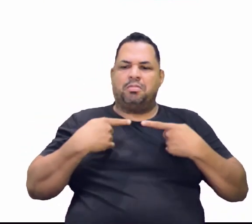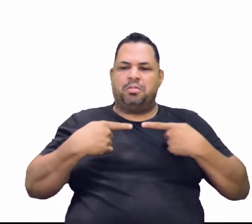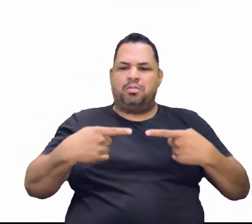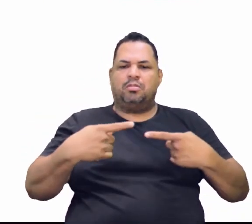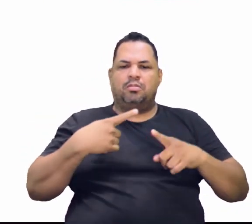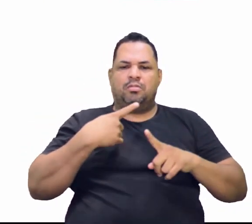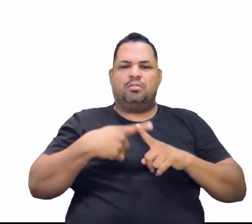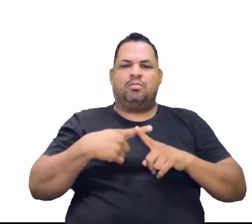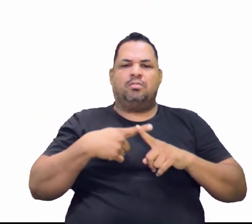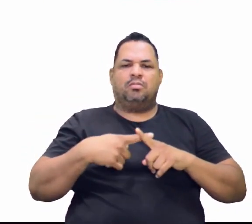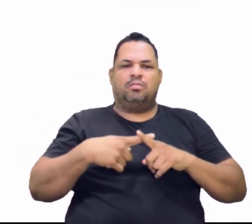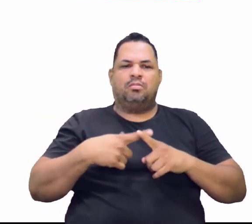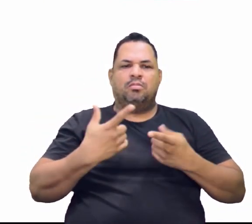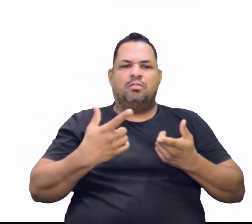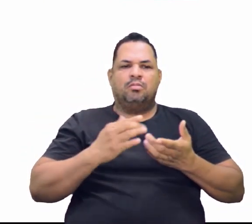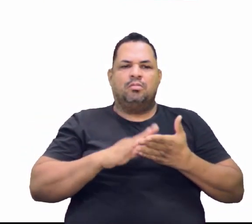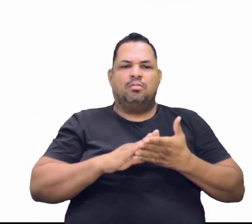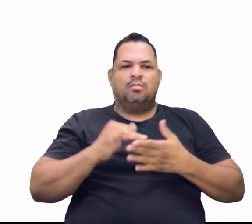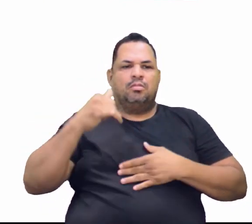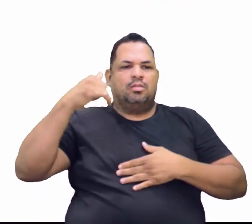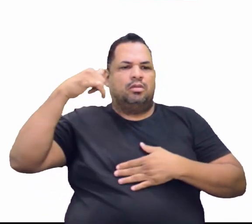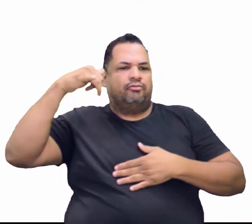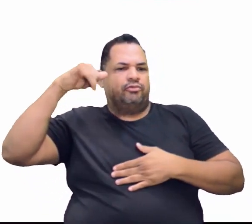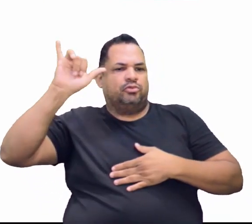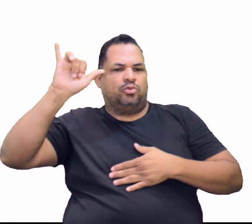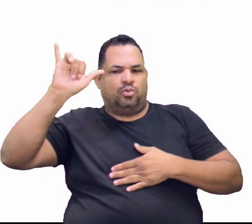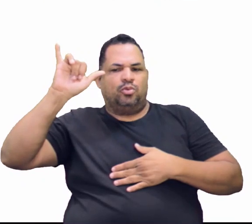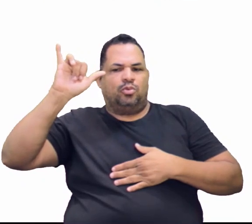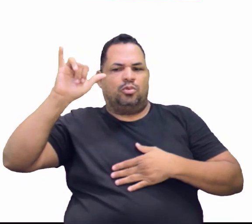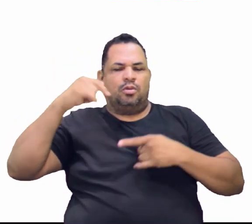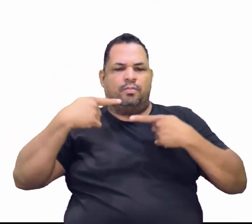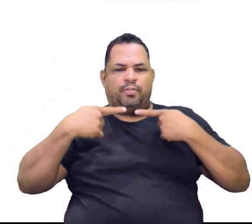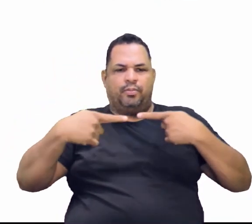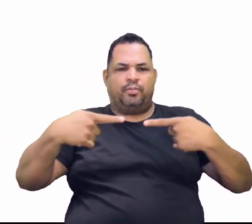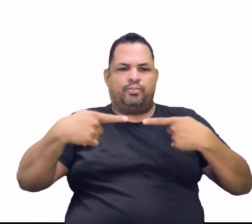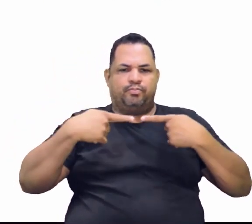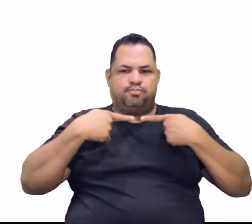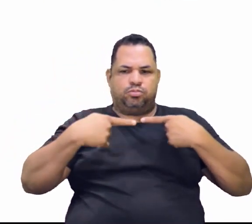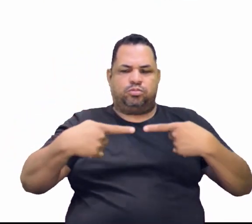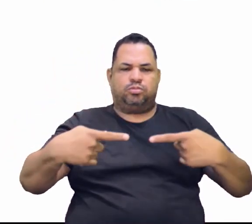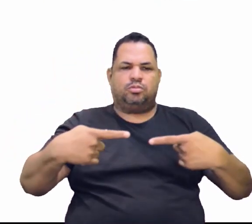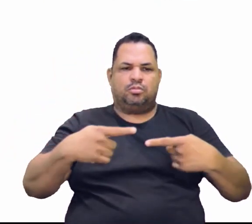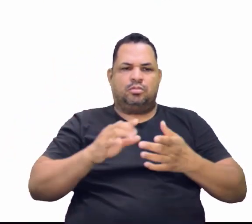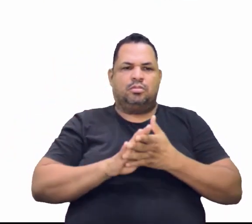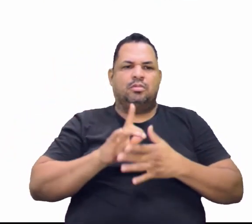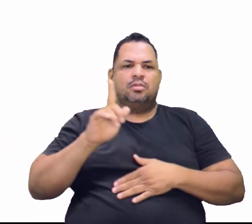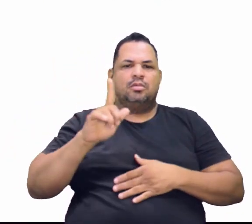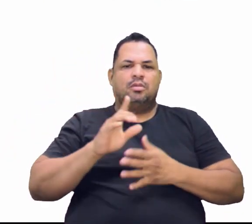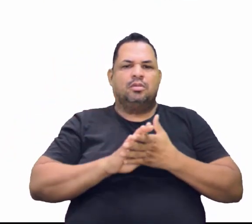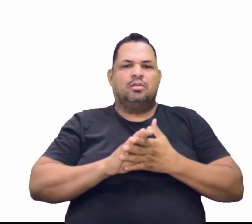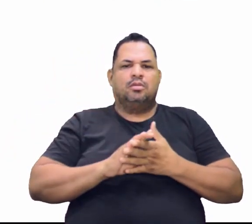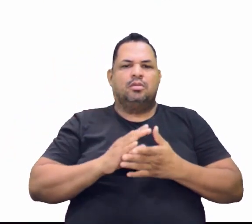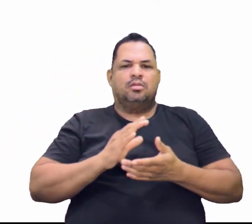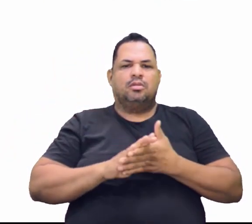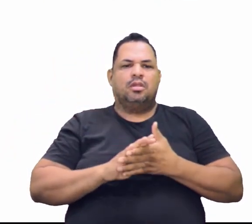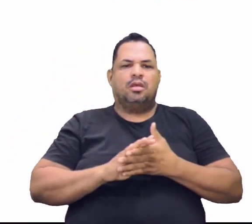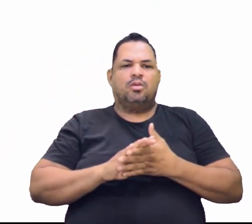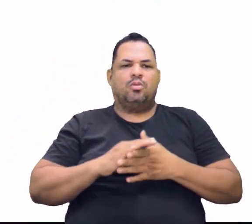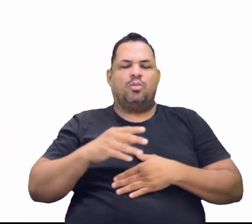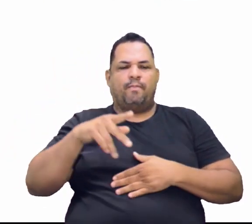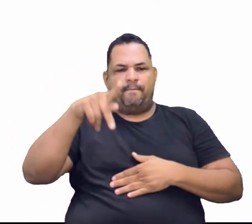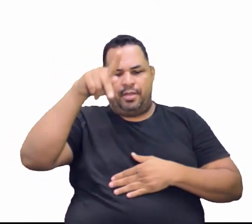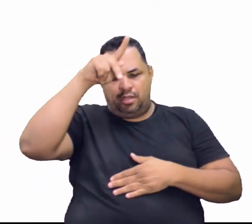batalha, mas porque ele evitou uma guerra. A guerra em Letícia, ali na Colômbia com o